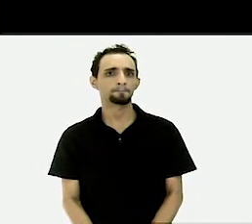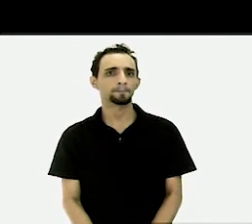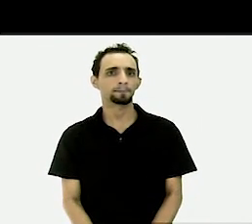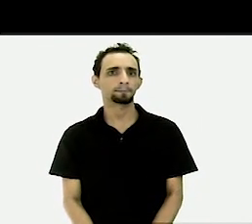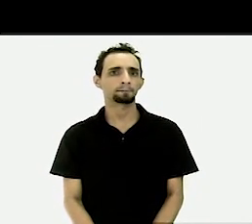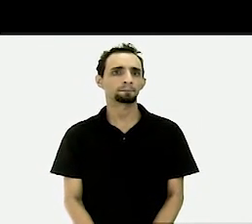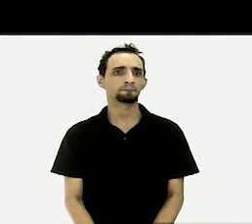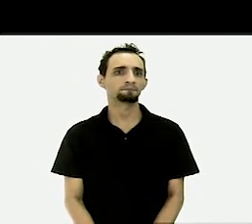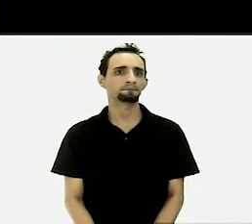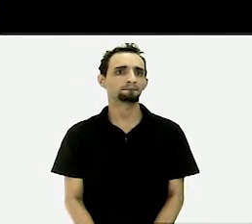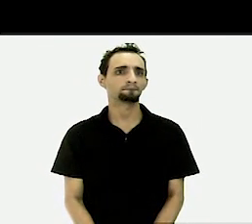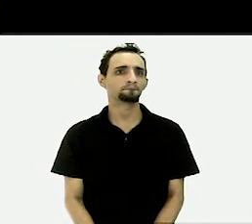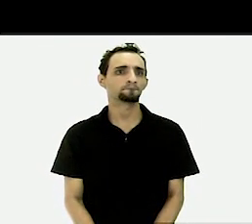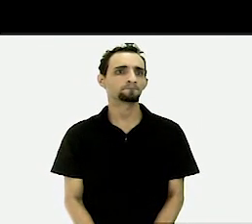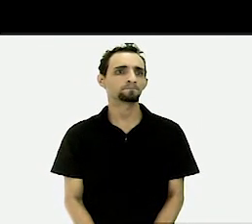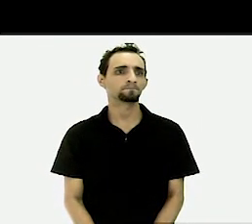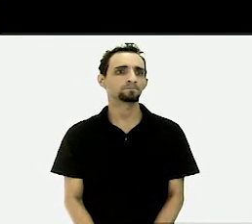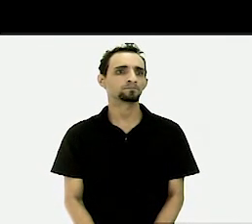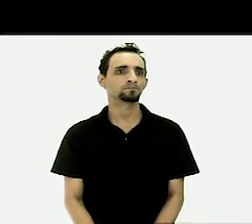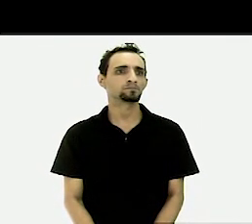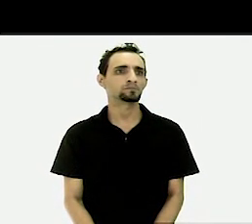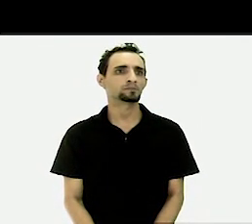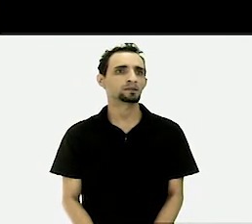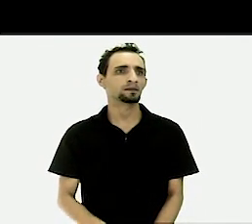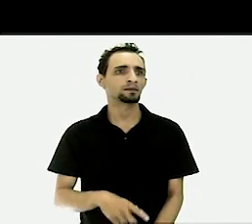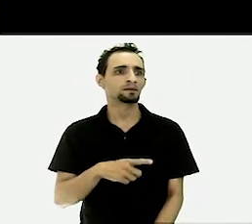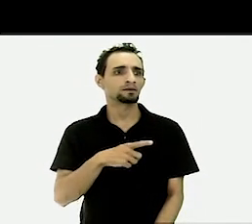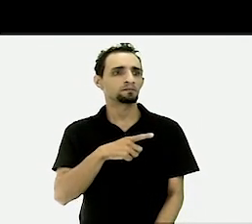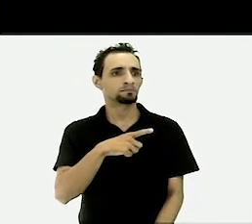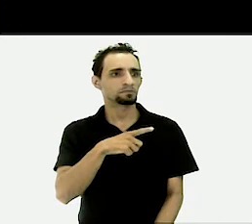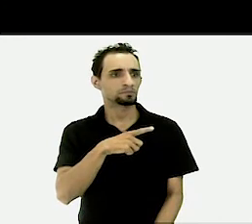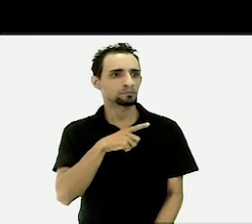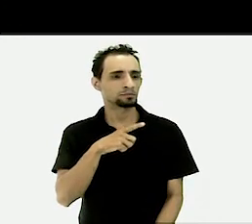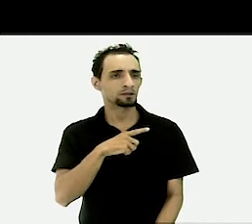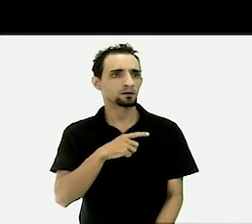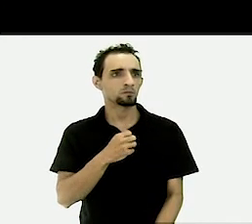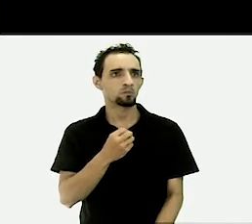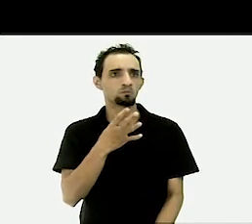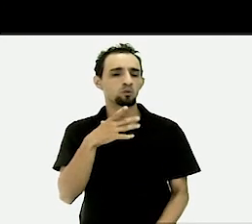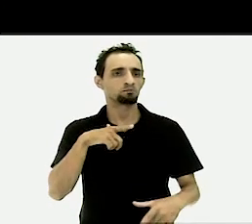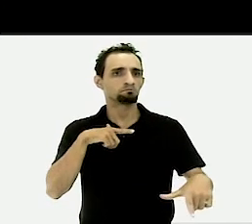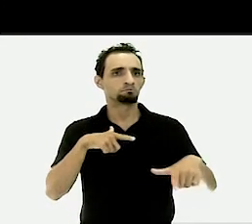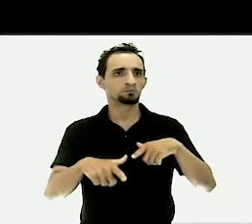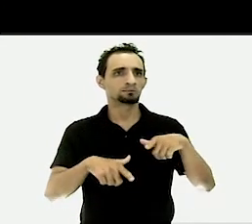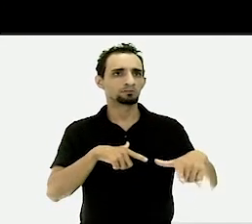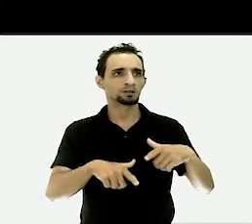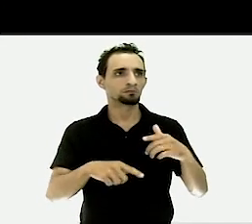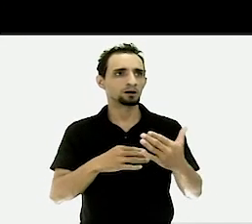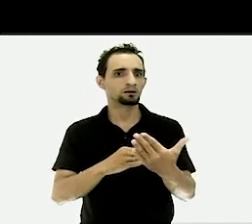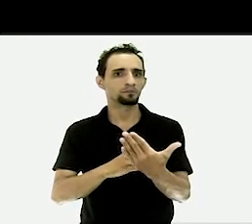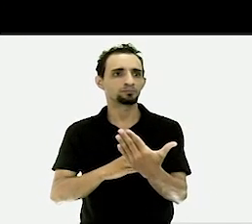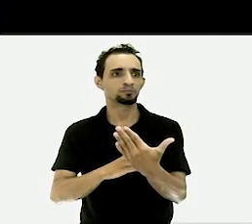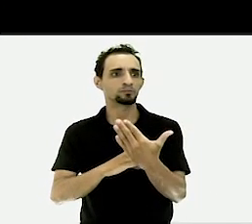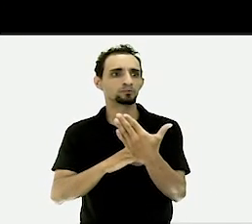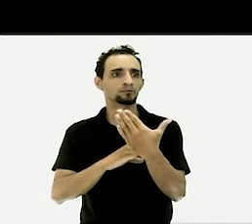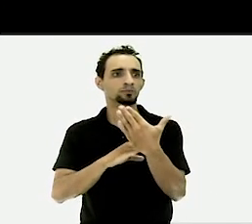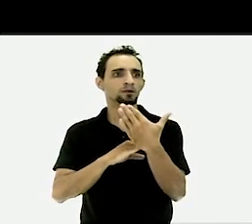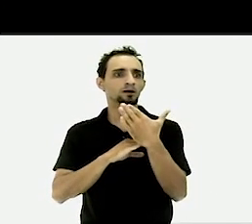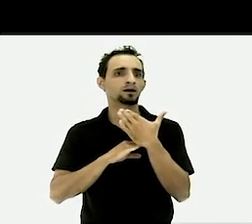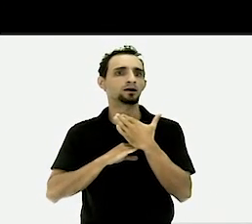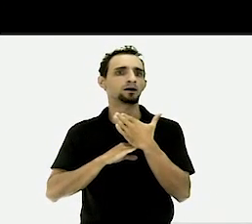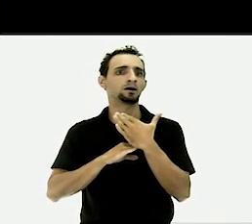para outro ministério, isso justifica a ausência deles, também atrás de recursos, foram mais precisamente no ministério da...